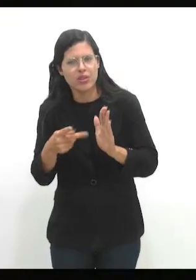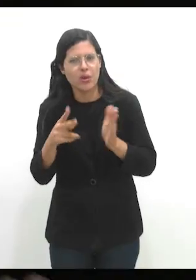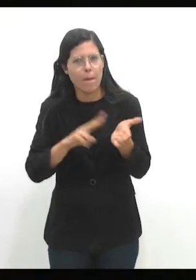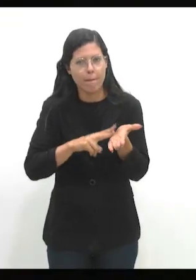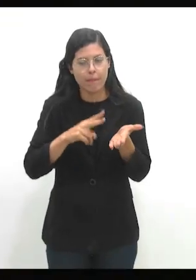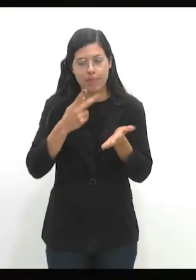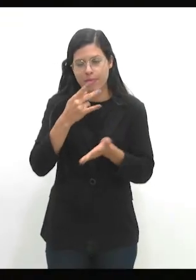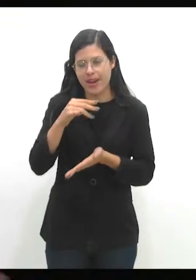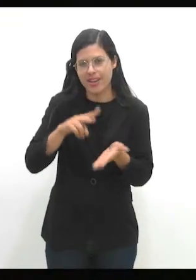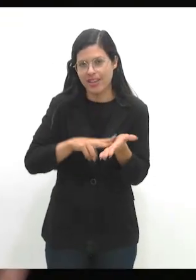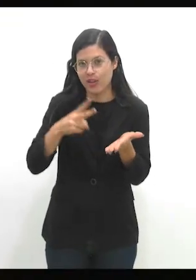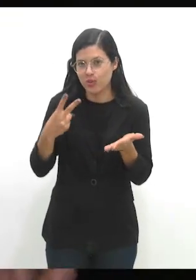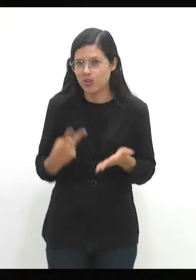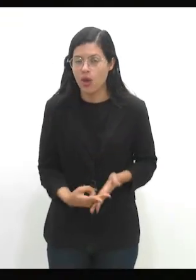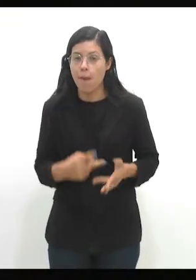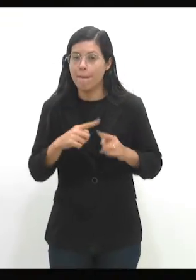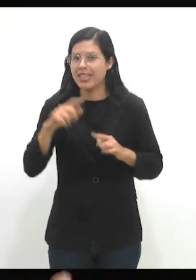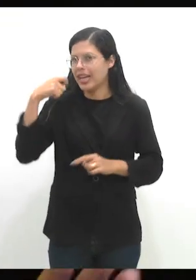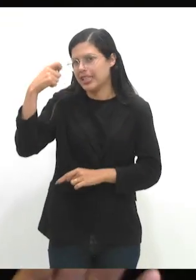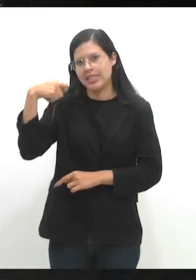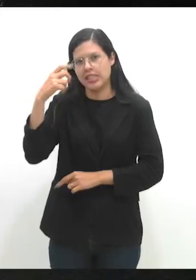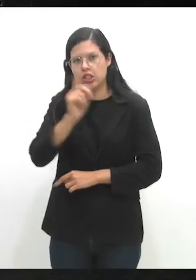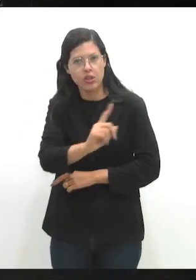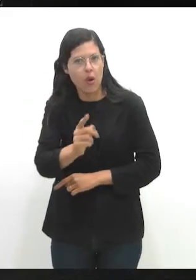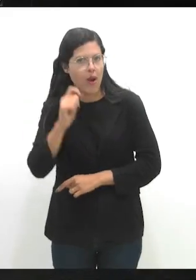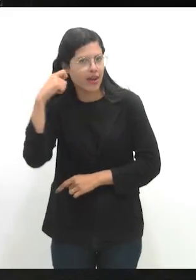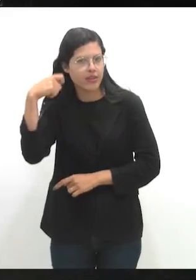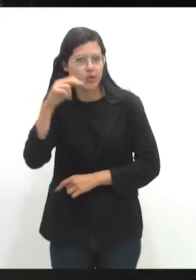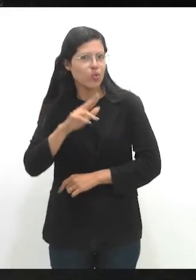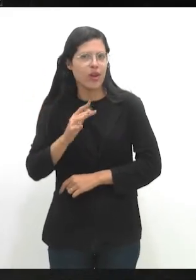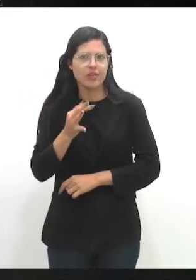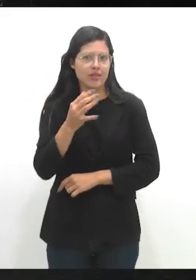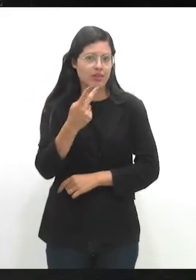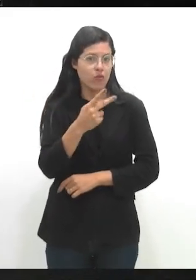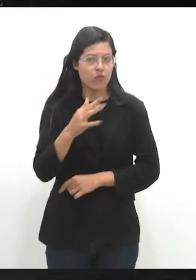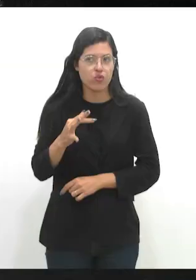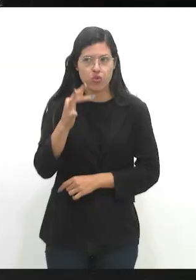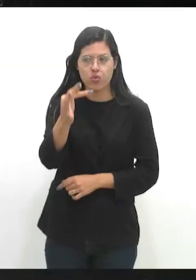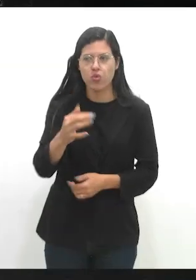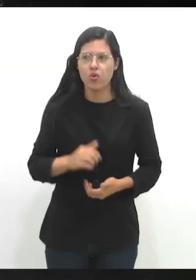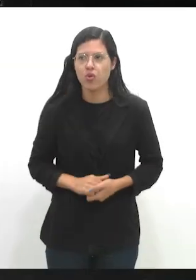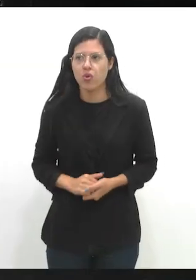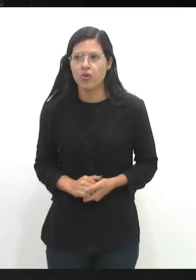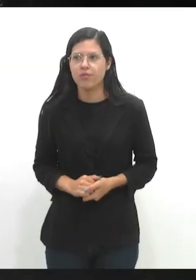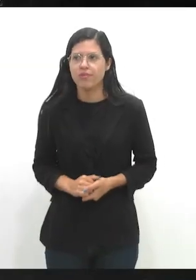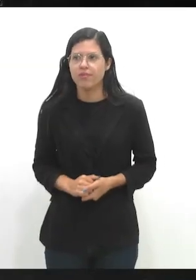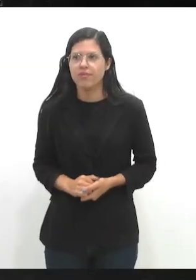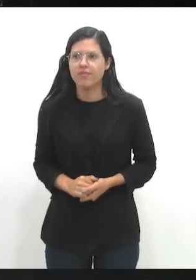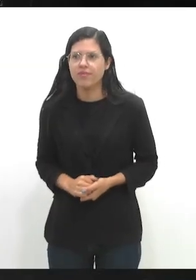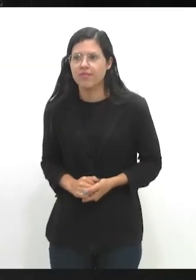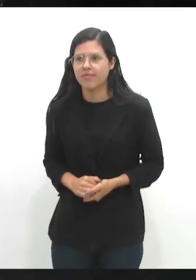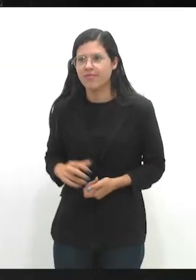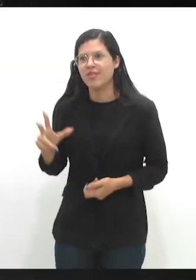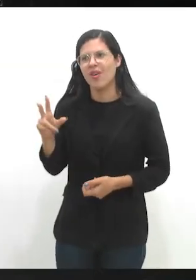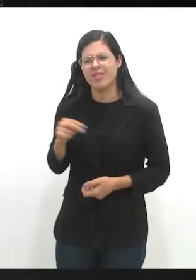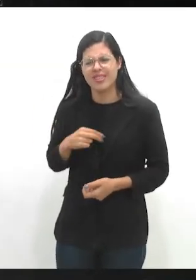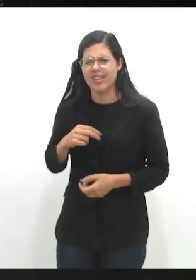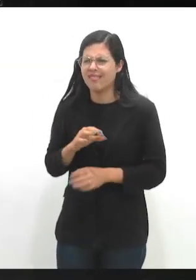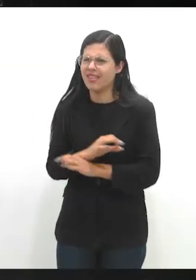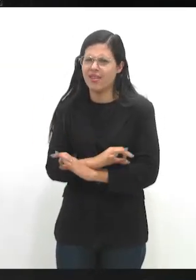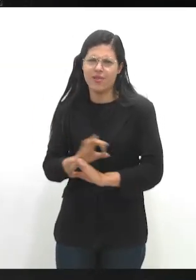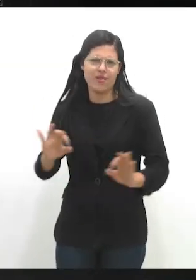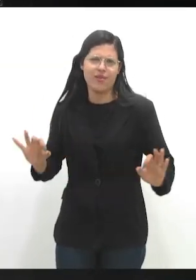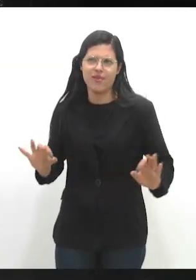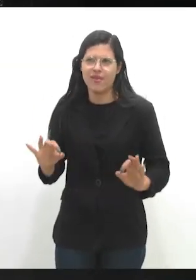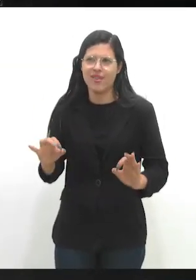Nossa. A atriz não é o teu futuro. É o ídolo da minha infância. Ela foi de quase todo mundo. Era a né? princesa do Teatrinho Troll.